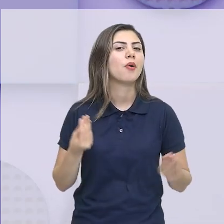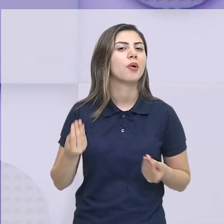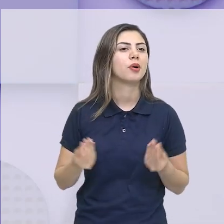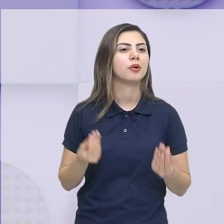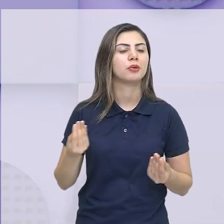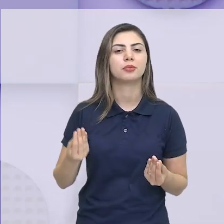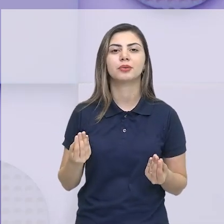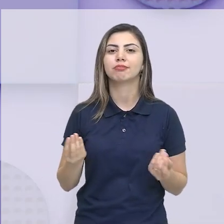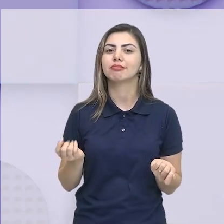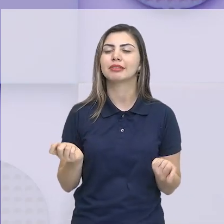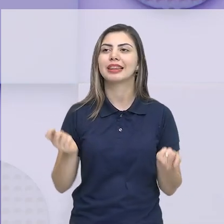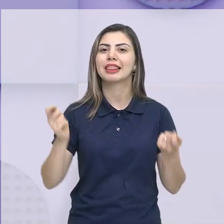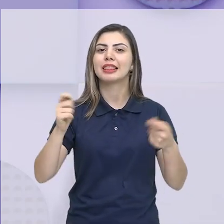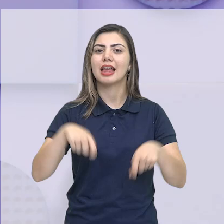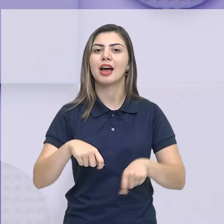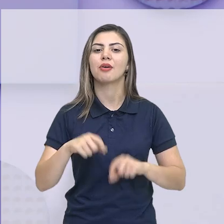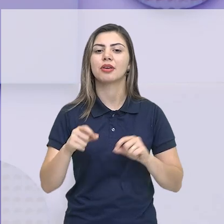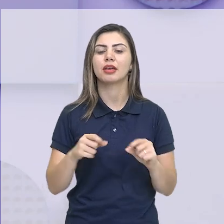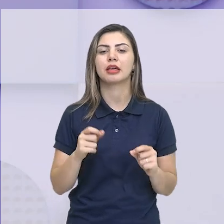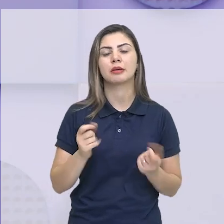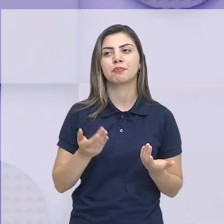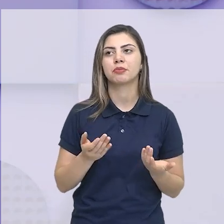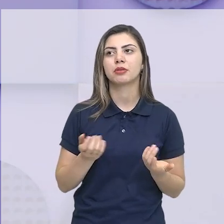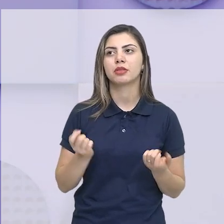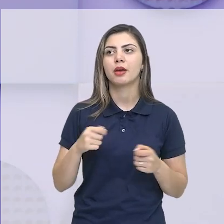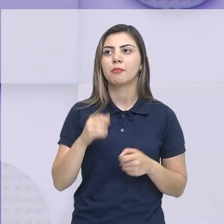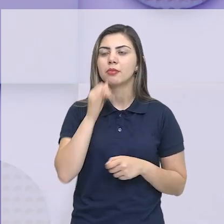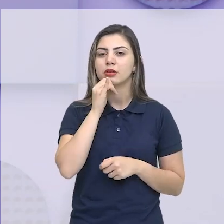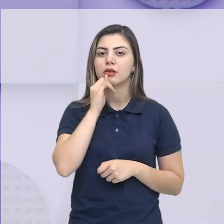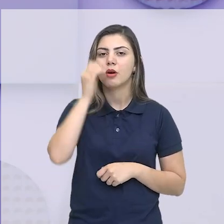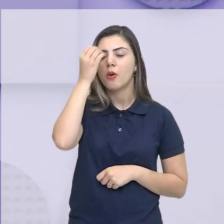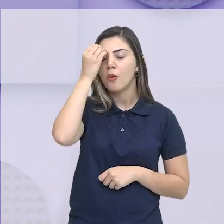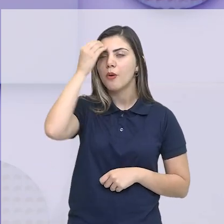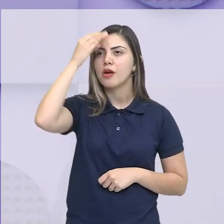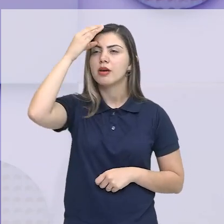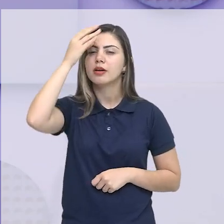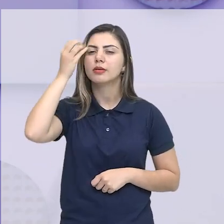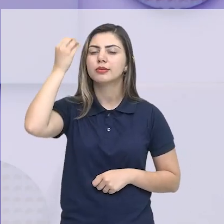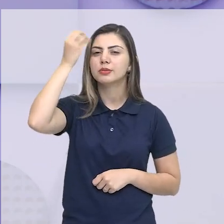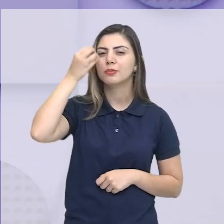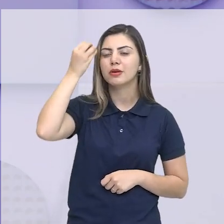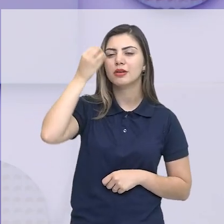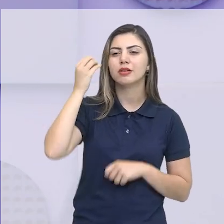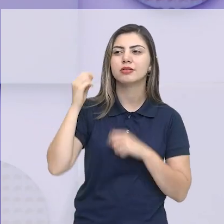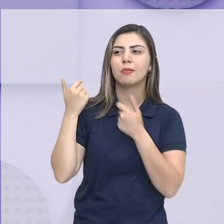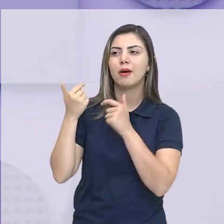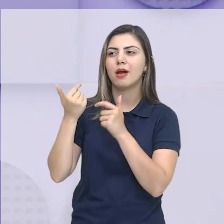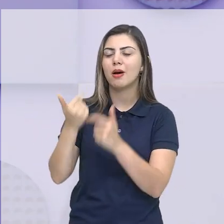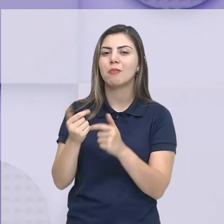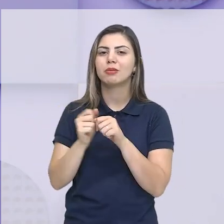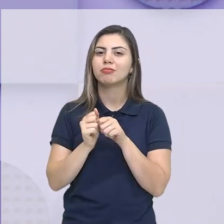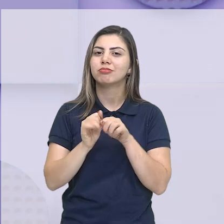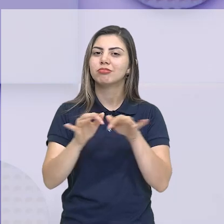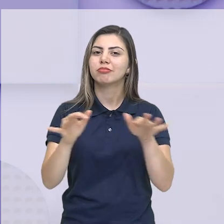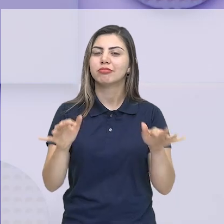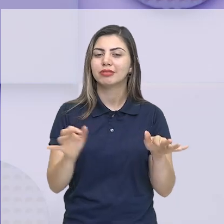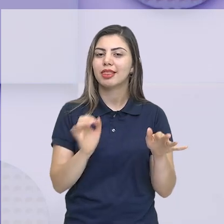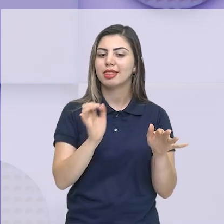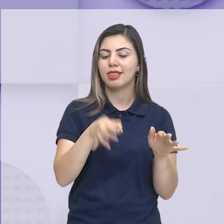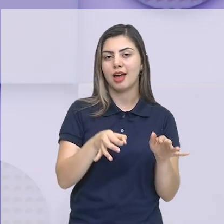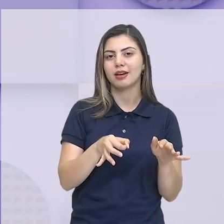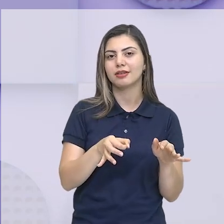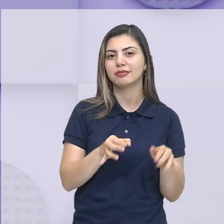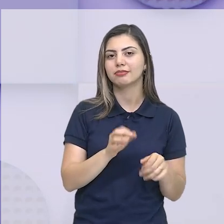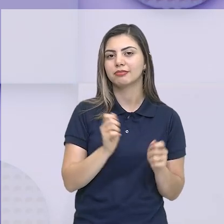forma, ser uma maneira de transmitir, né, o conhecimento de geração em geração acerca dos conhecimentos